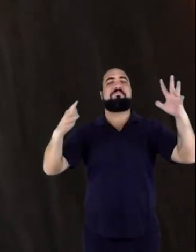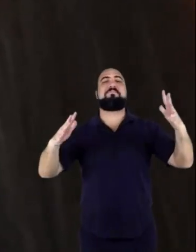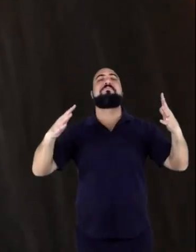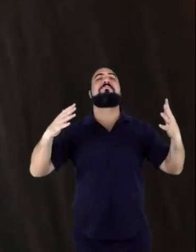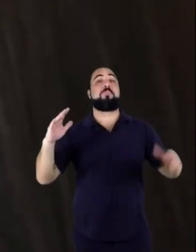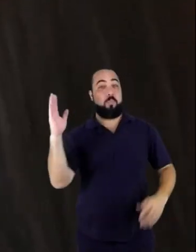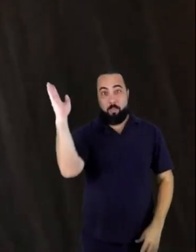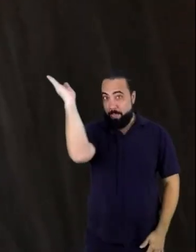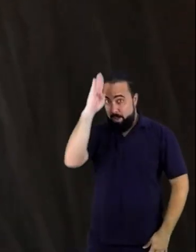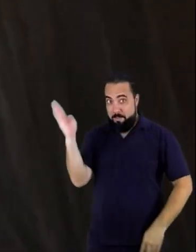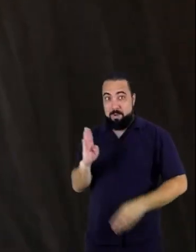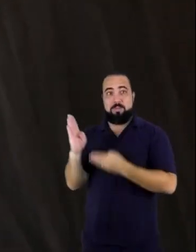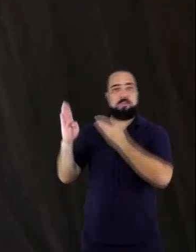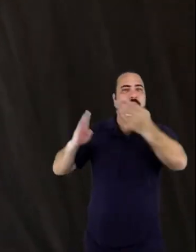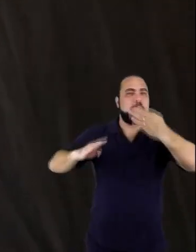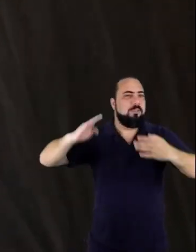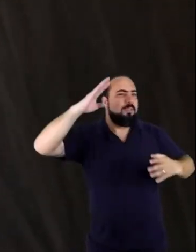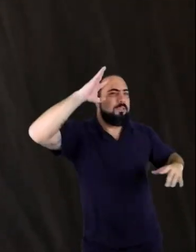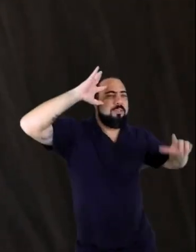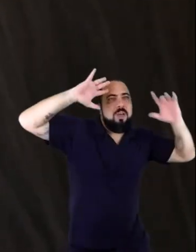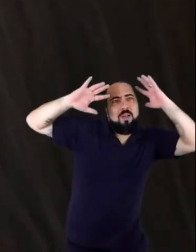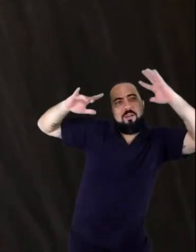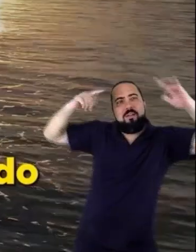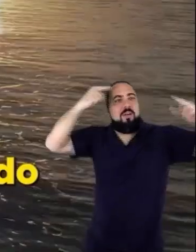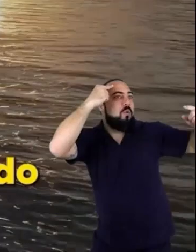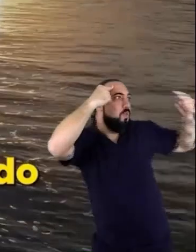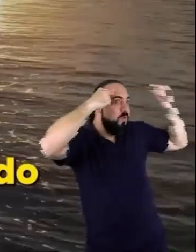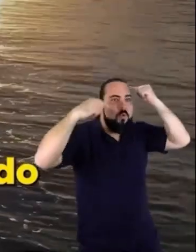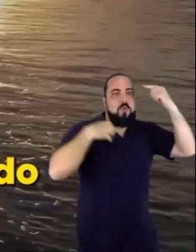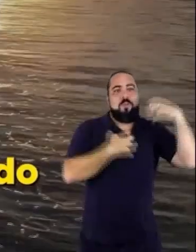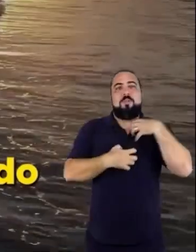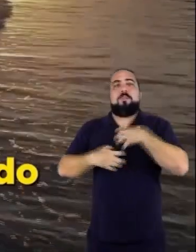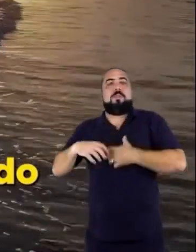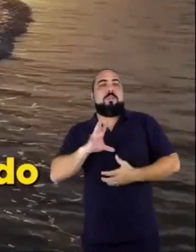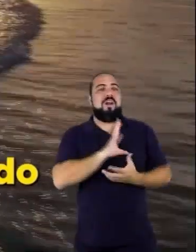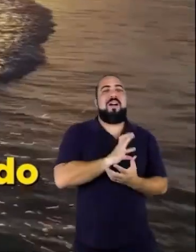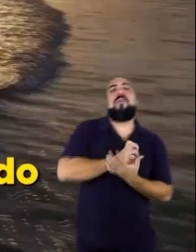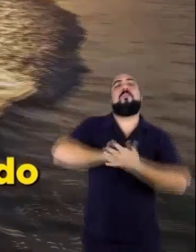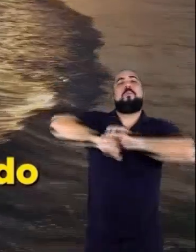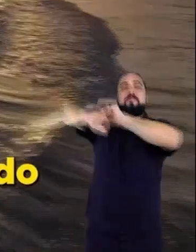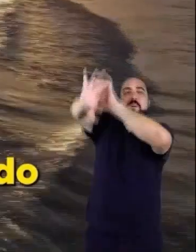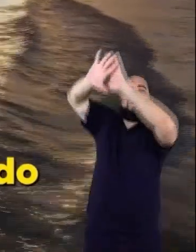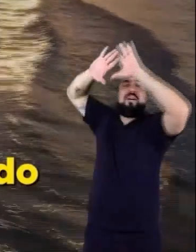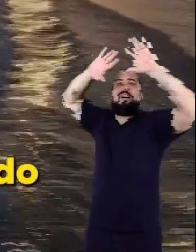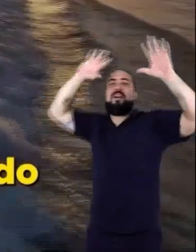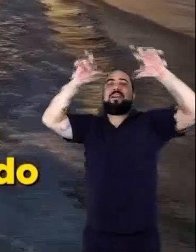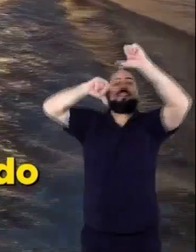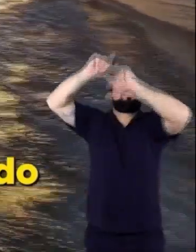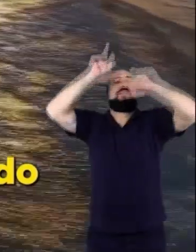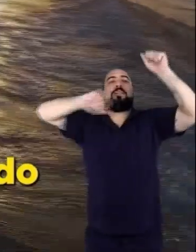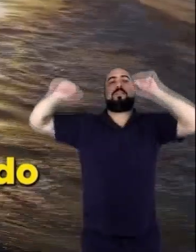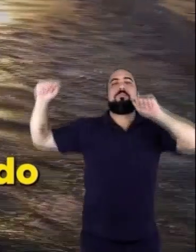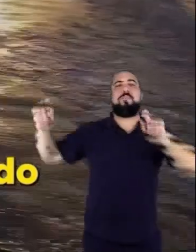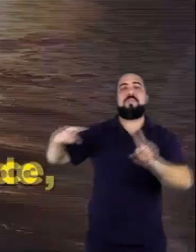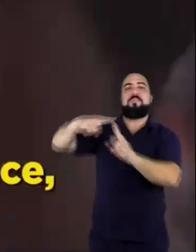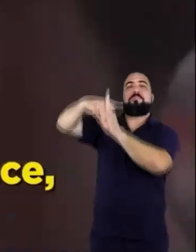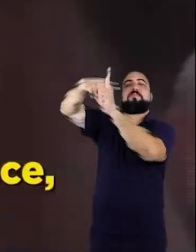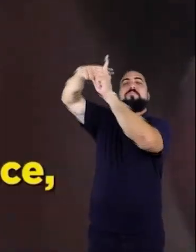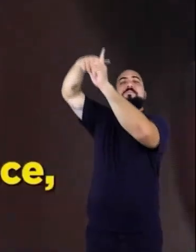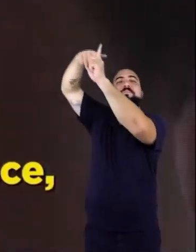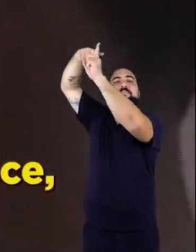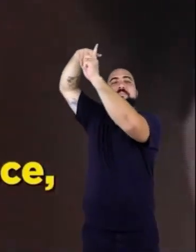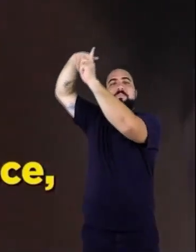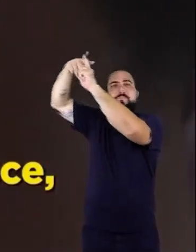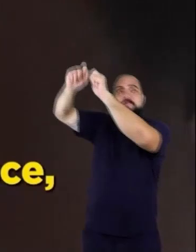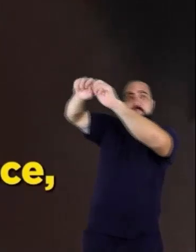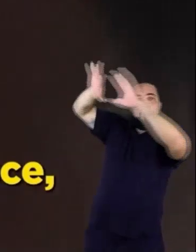Padre AB to a graa salve salve Brasil um sono intenso um raio vívido